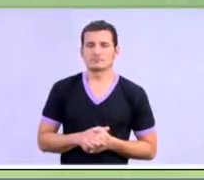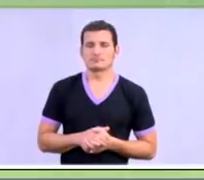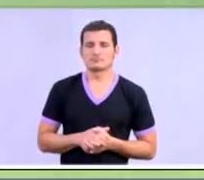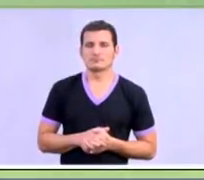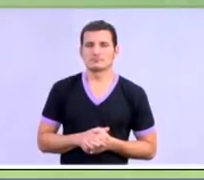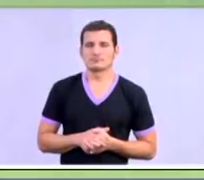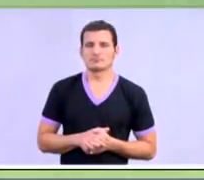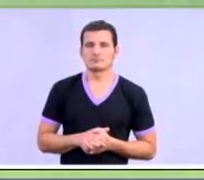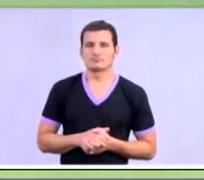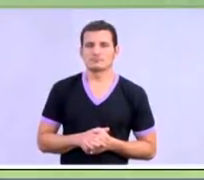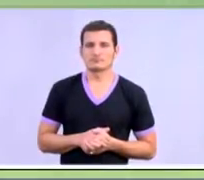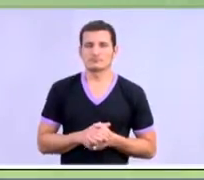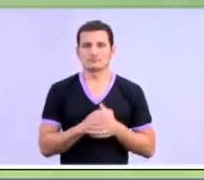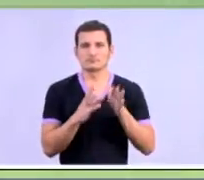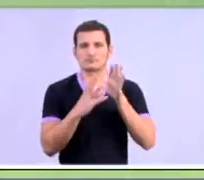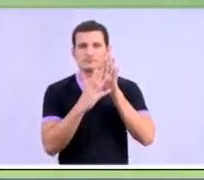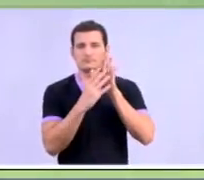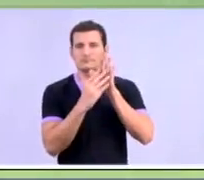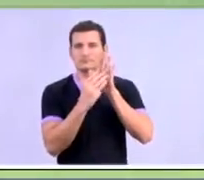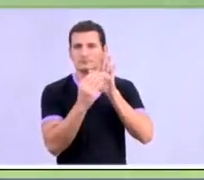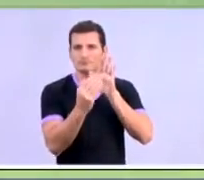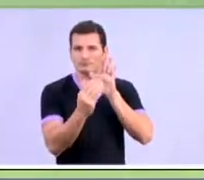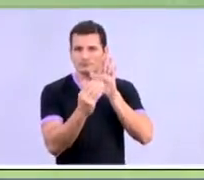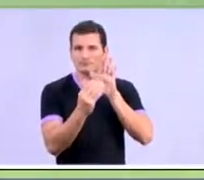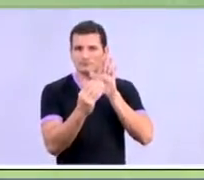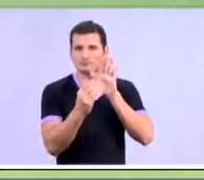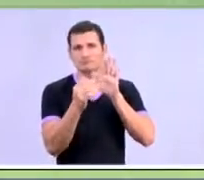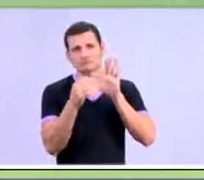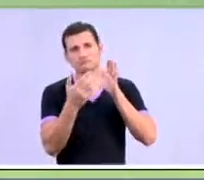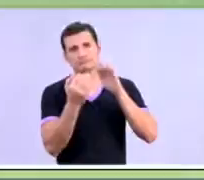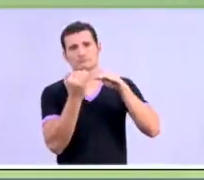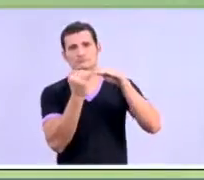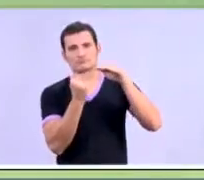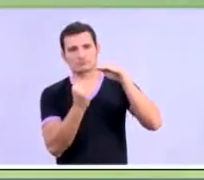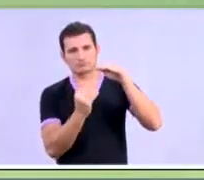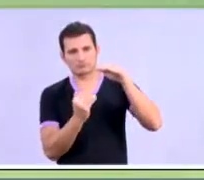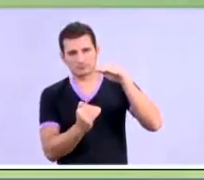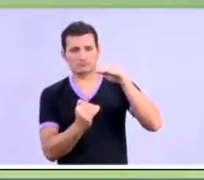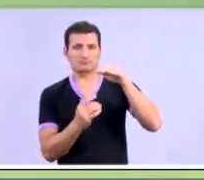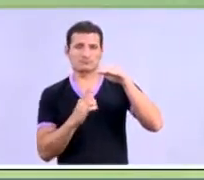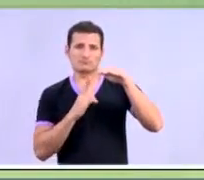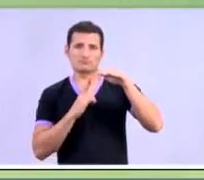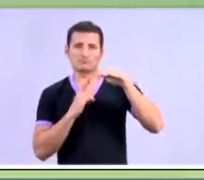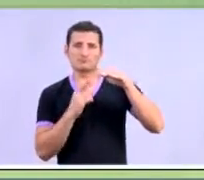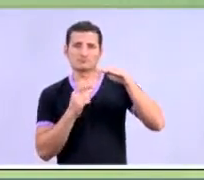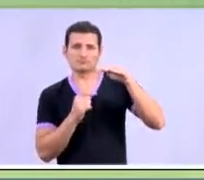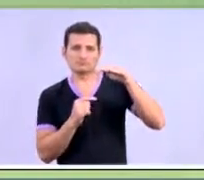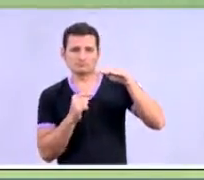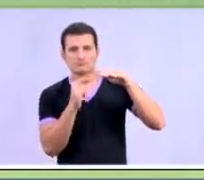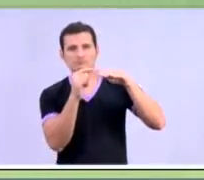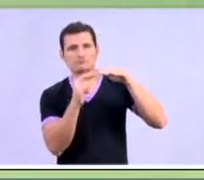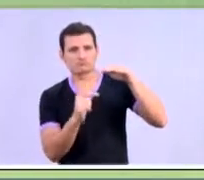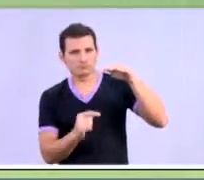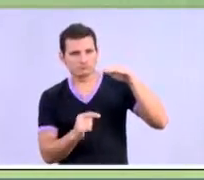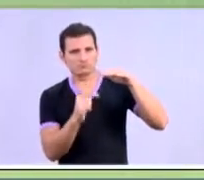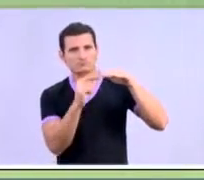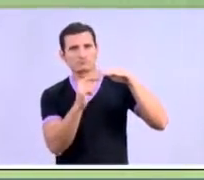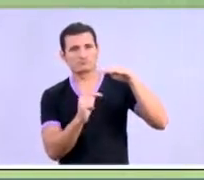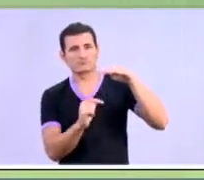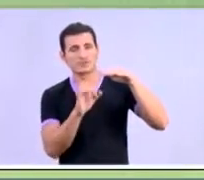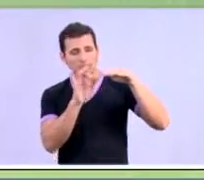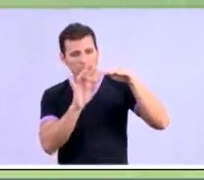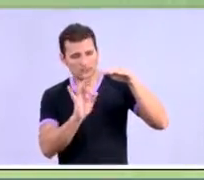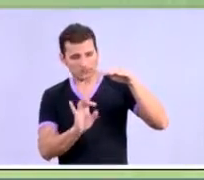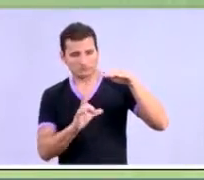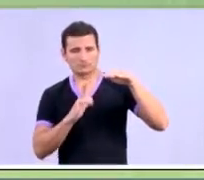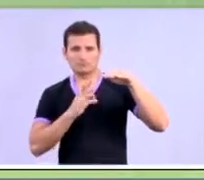que o modelo ele falava eram em camadas, que falava com a superior e a inferior, que os protocolos aconteciam em cada uma e